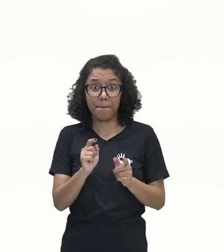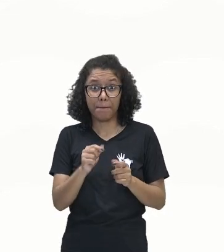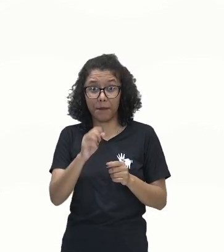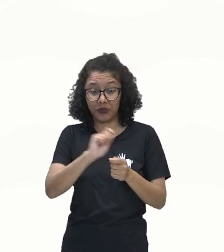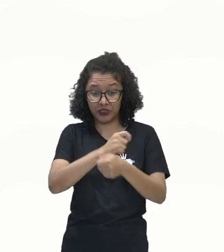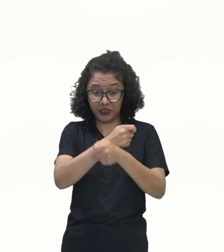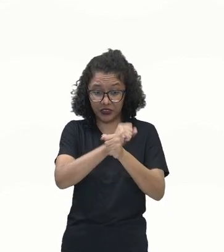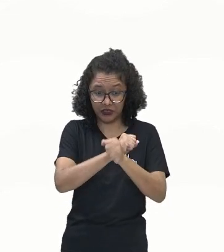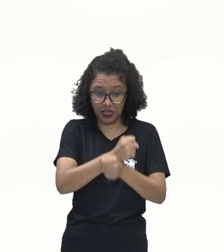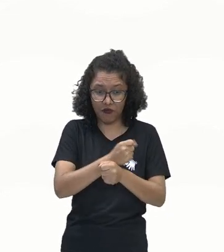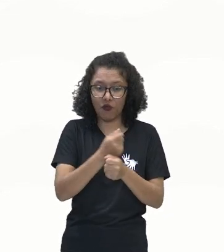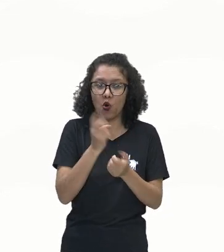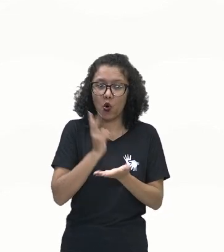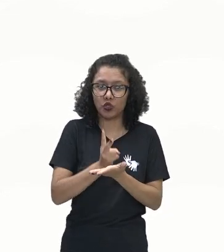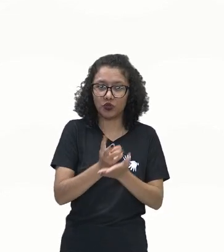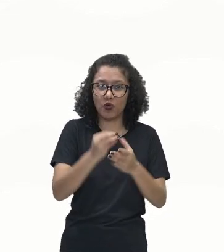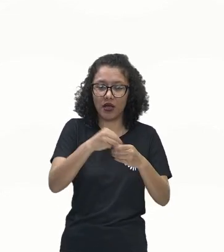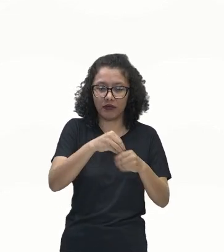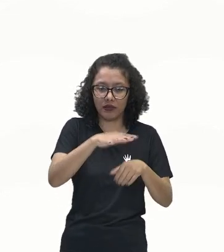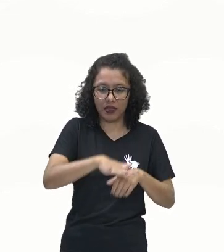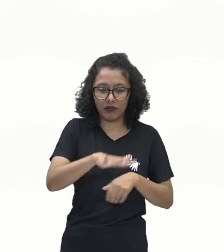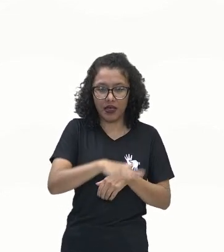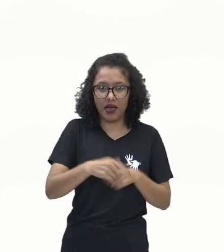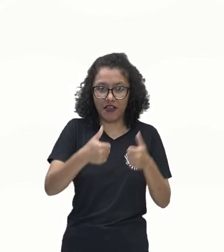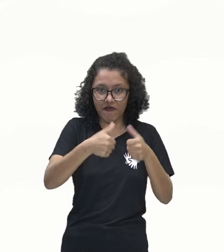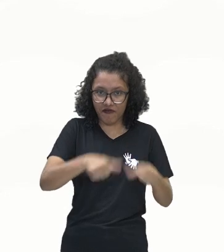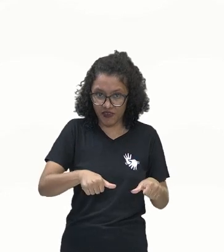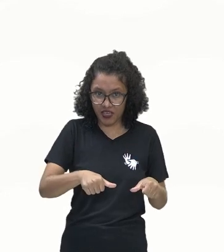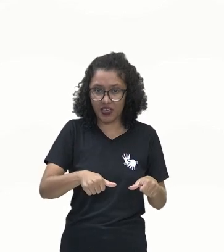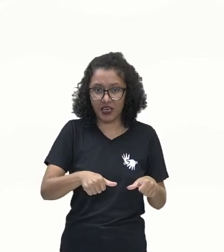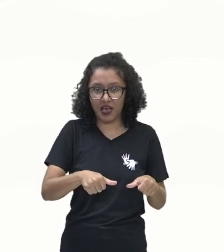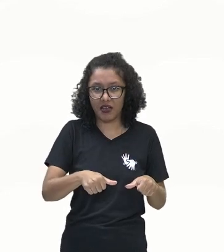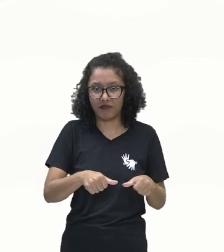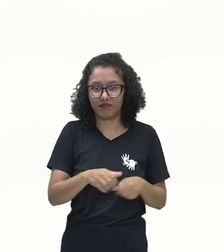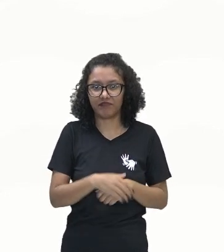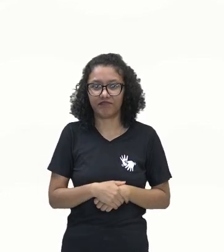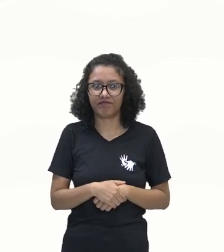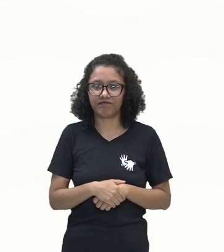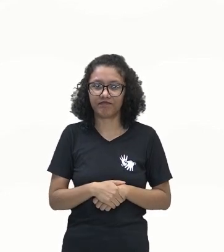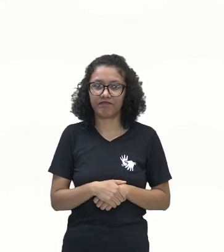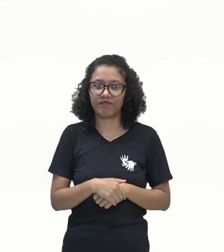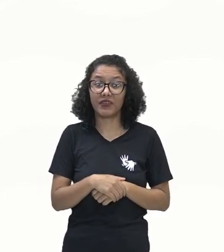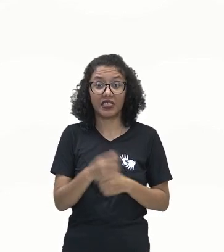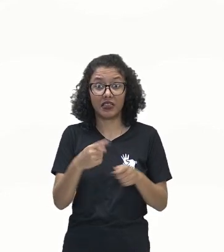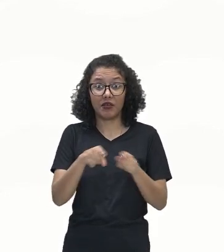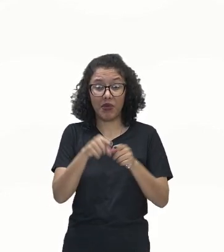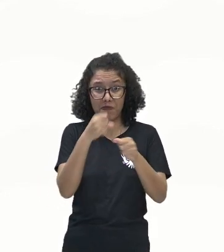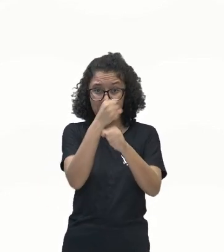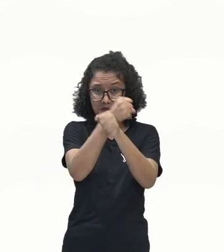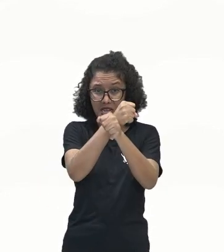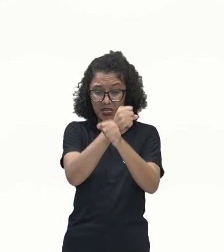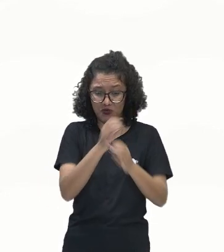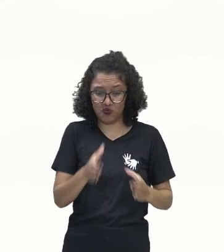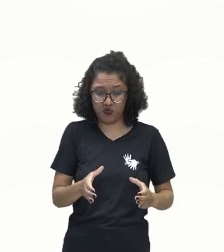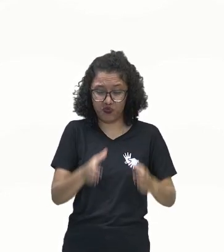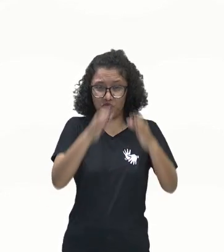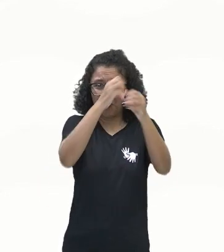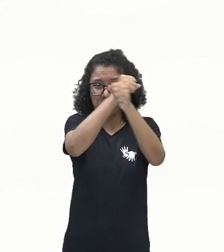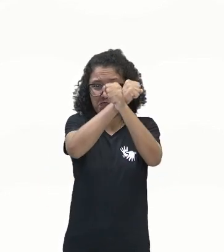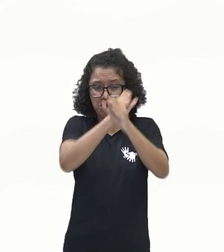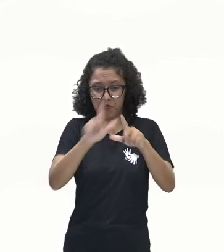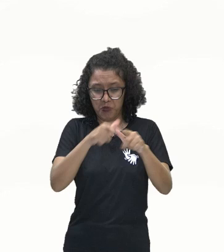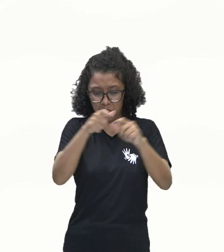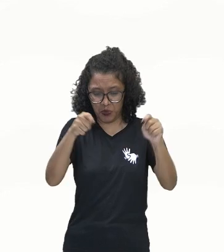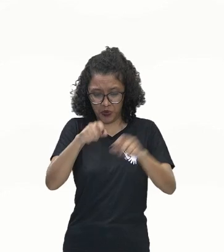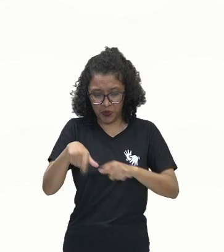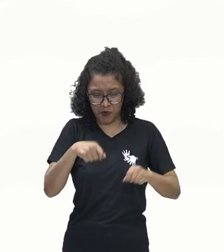em completo desconforto e presos a esses troncos. Outra forma muito comum de castigo, aqui a